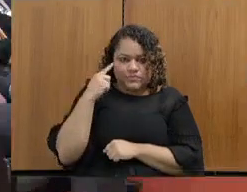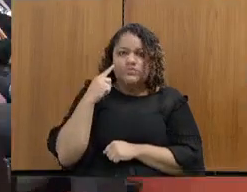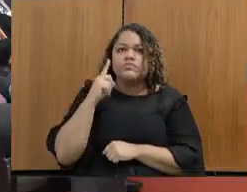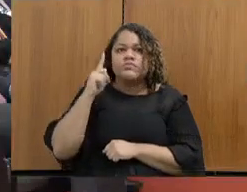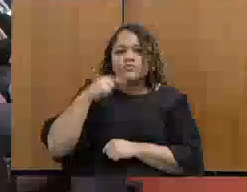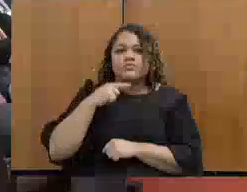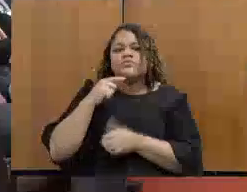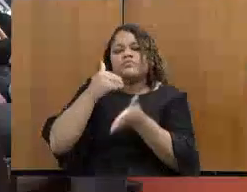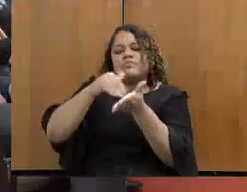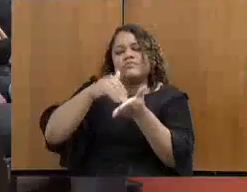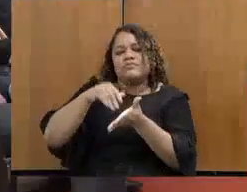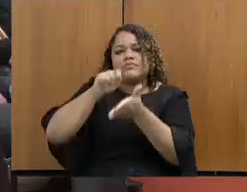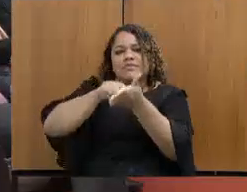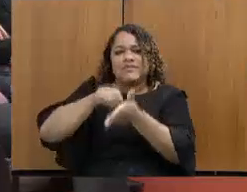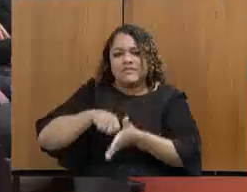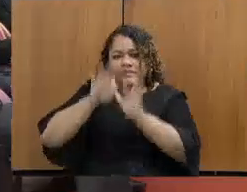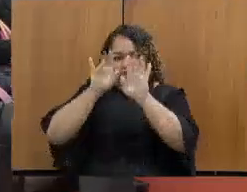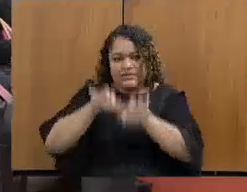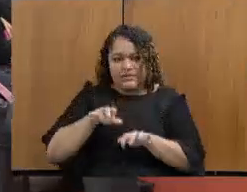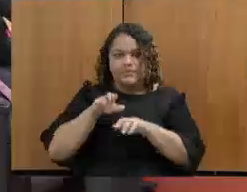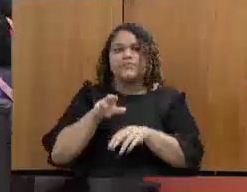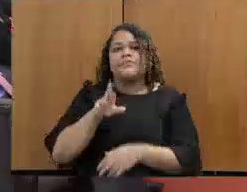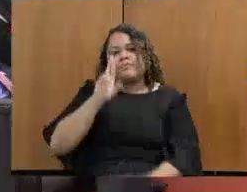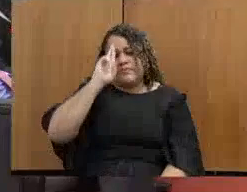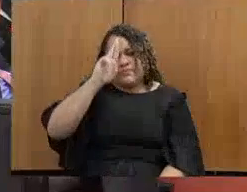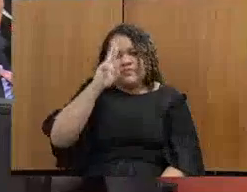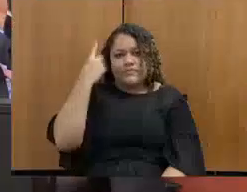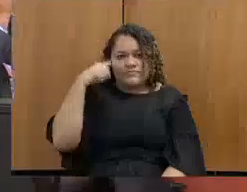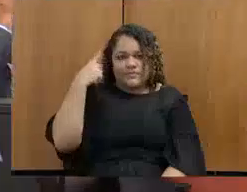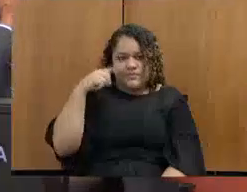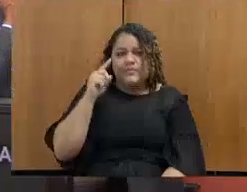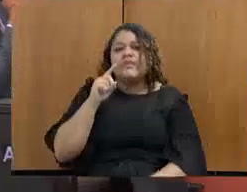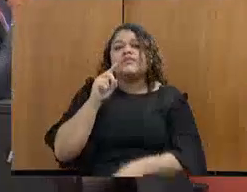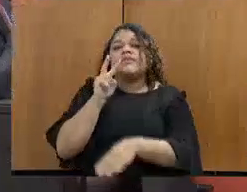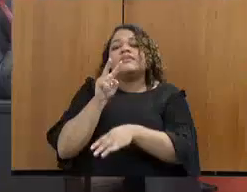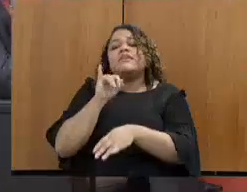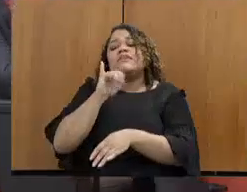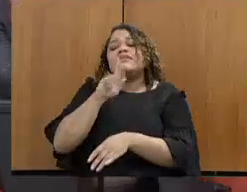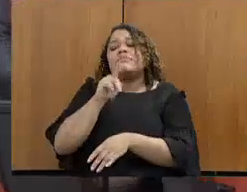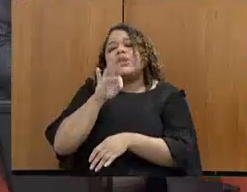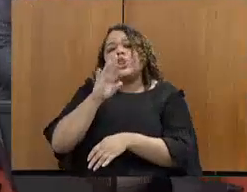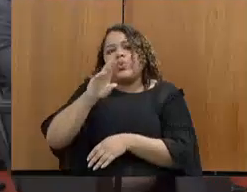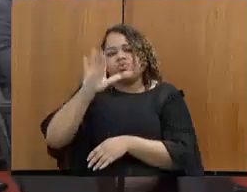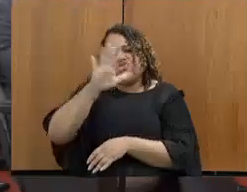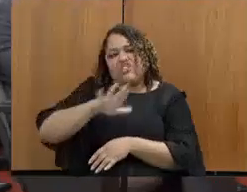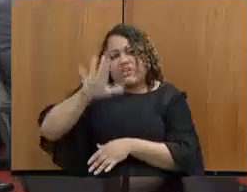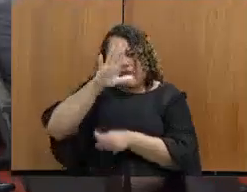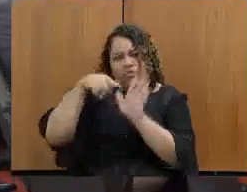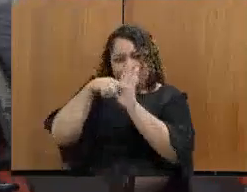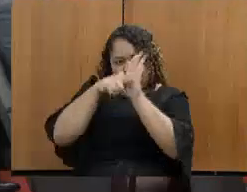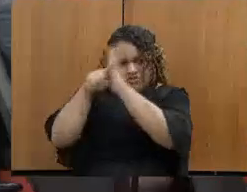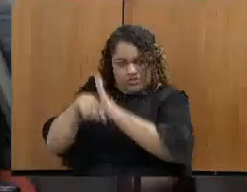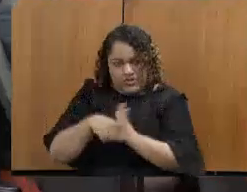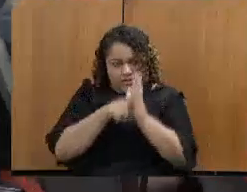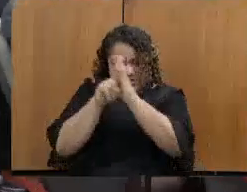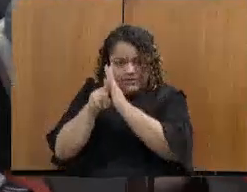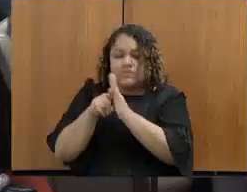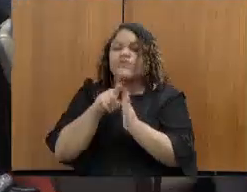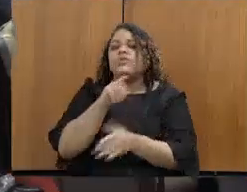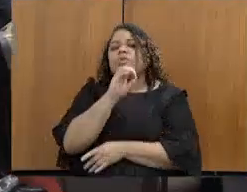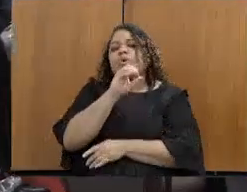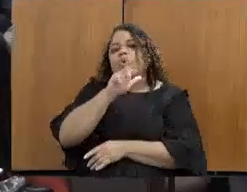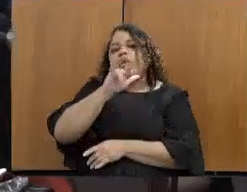Davi O inspetor Geral de investigador Dr Marcelo Oliva galise assessor das relações institucionais